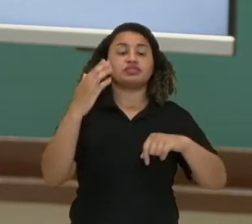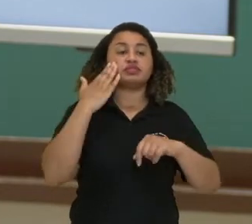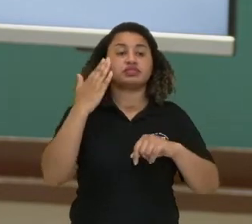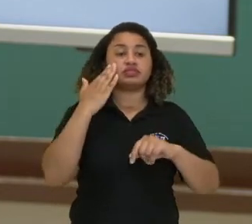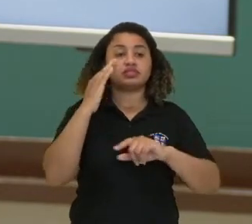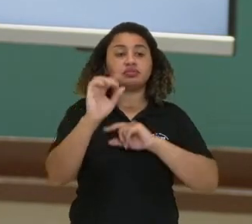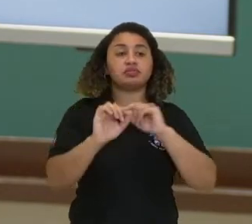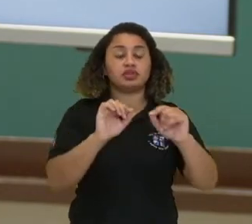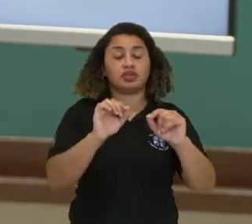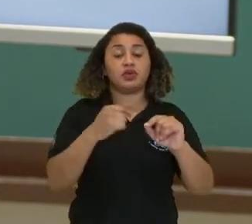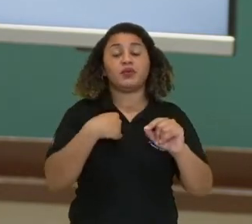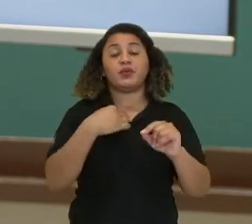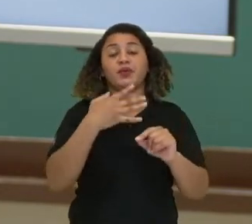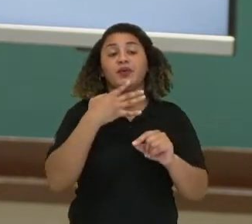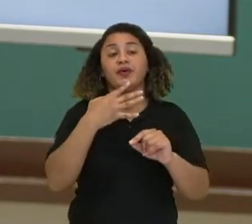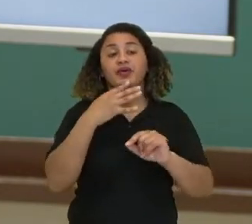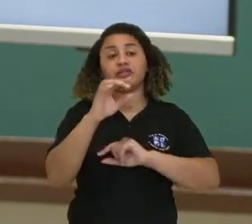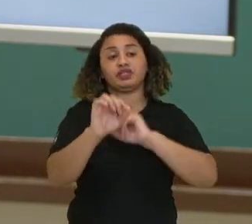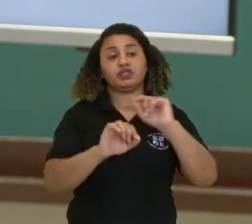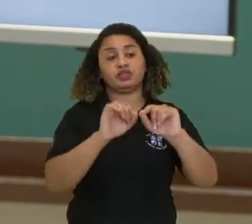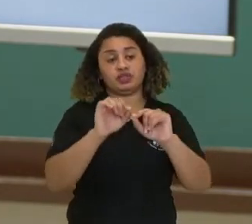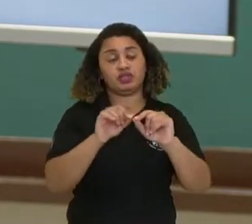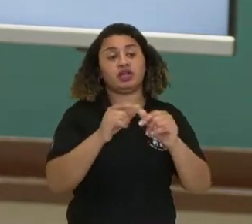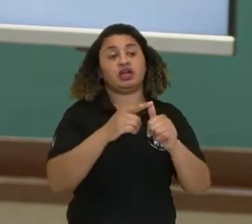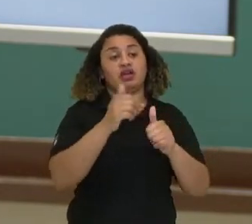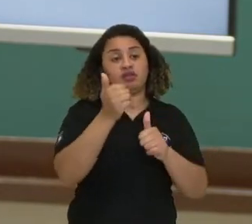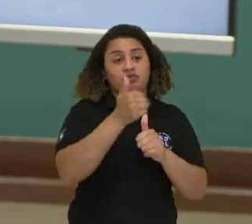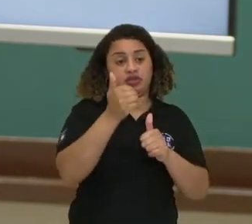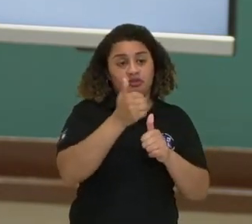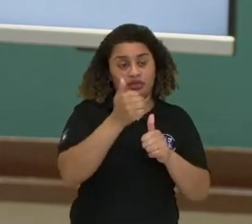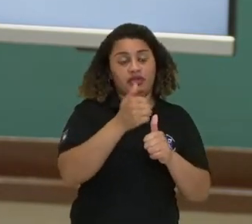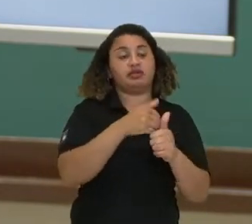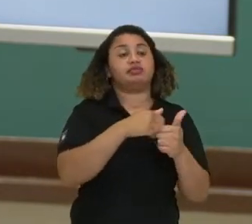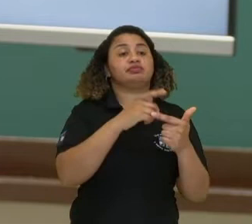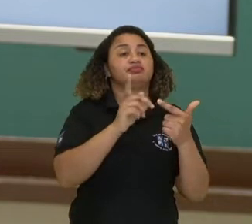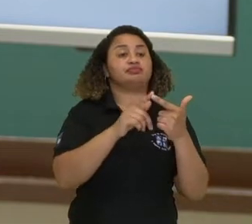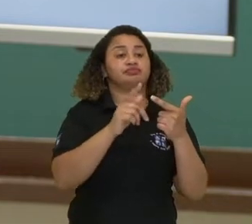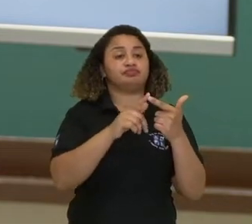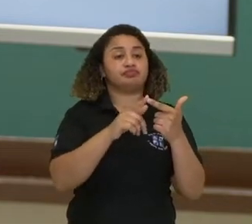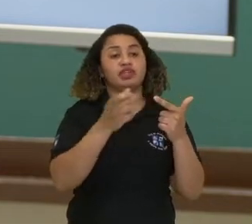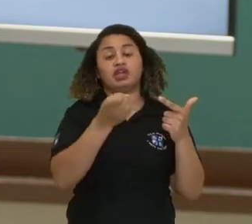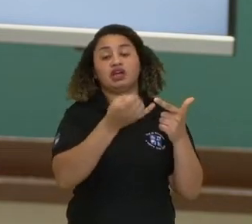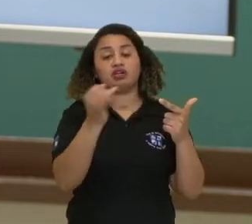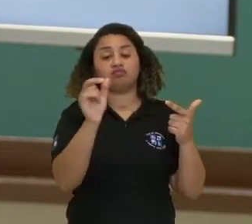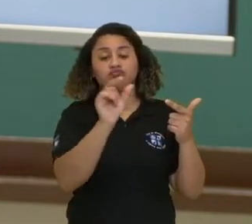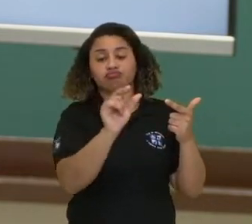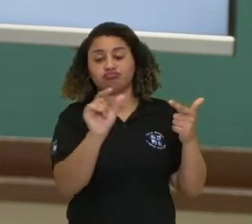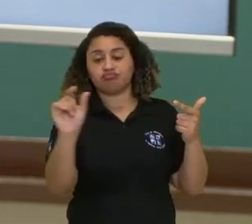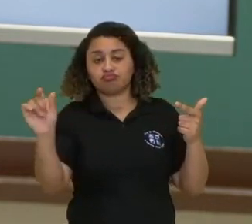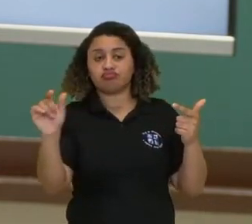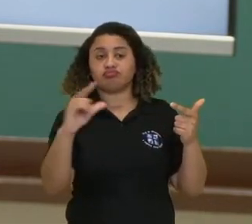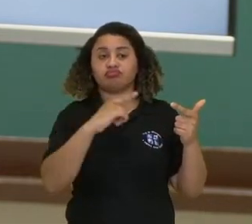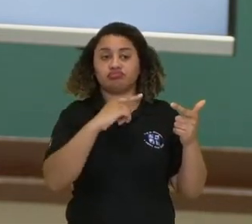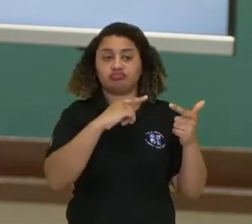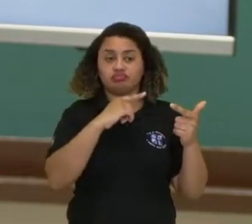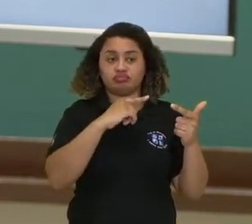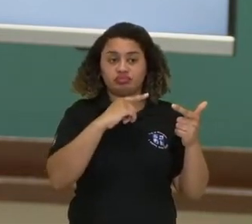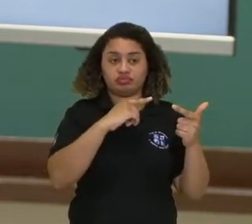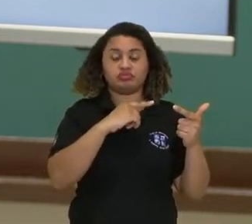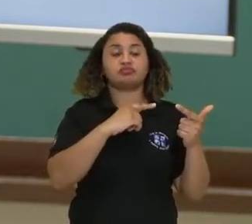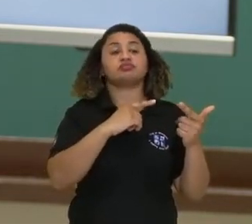descobrir, preciso conhecer, na verdade, o primeiro termo, a quantidade de termos que tem essa